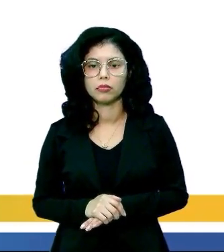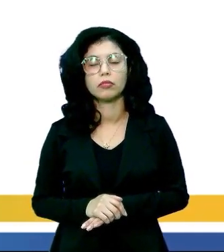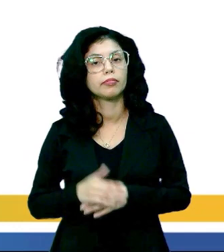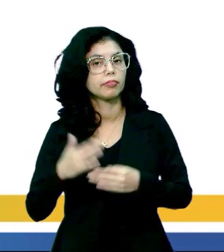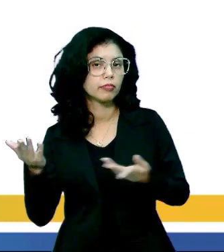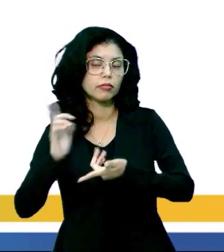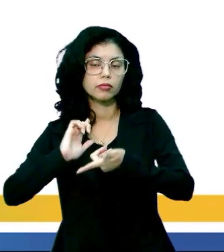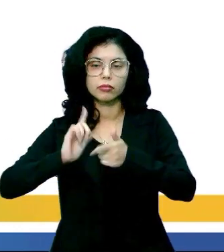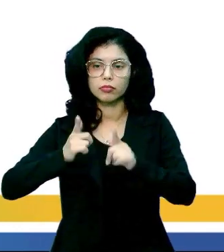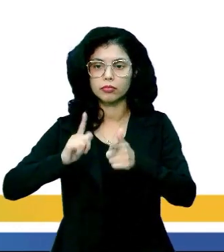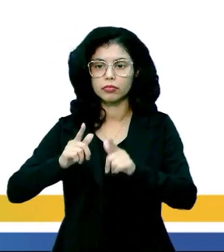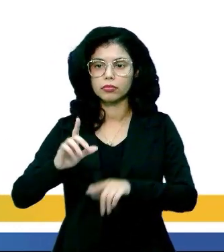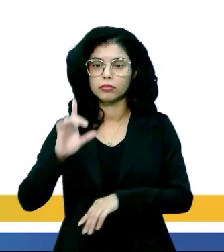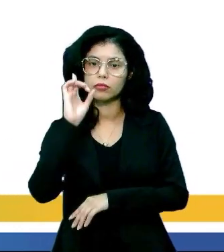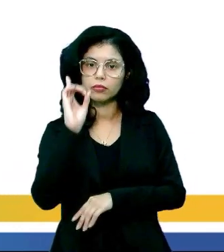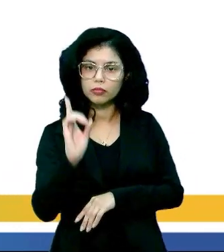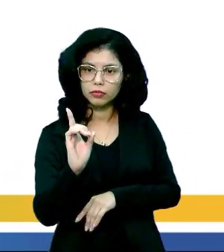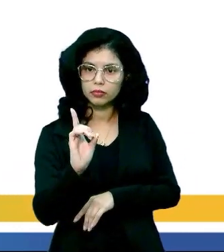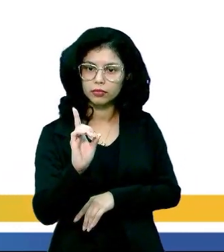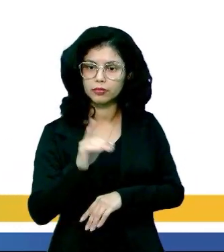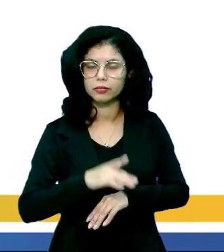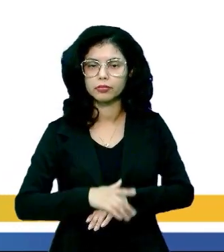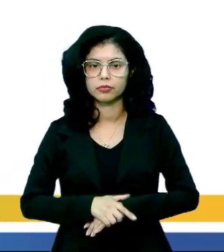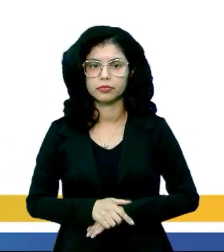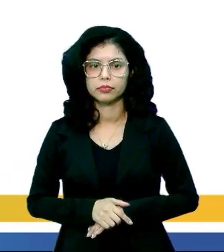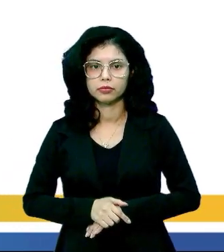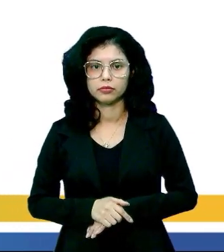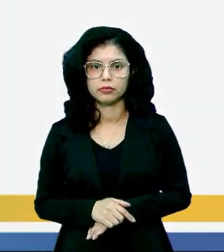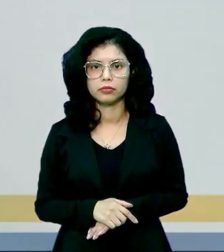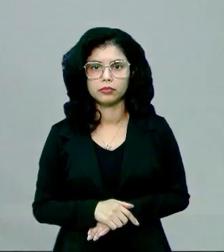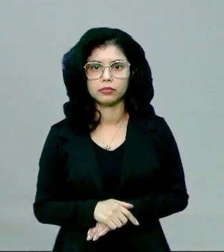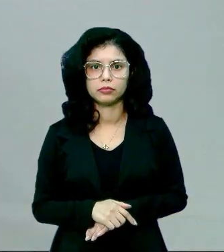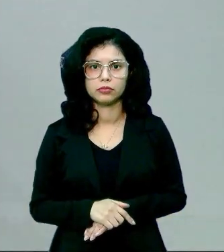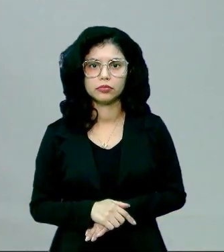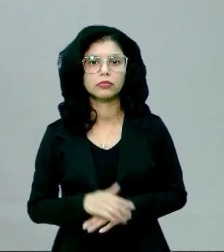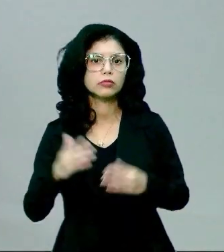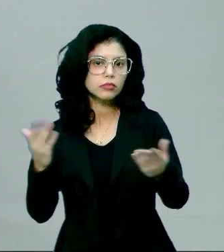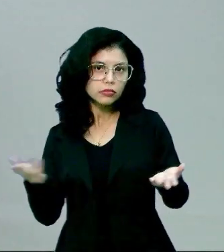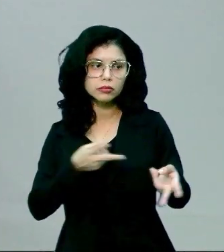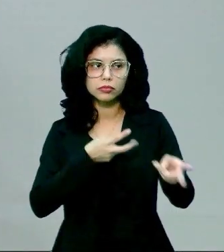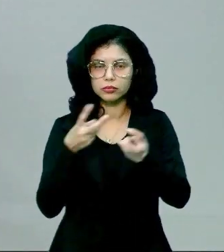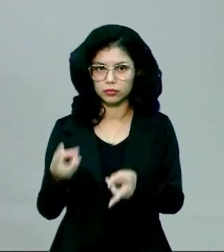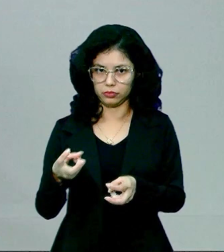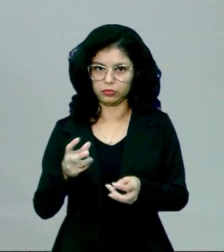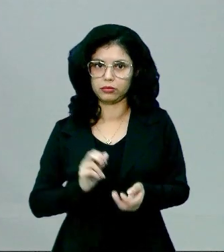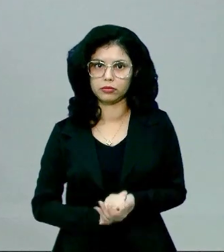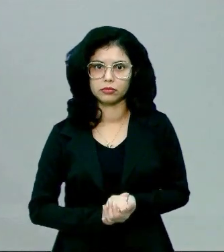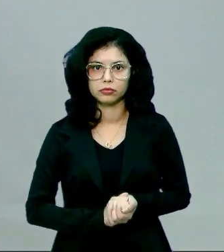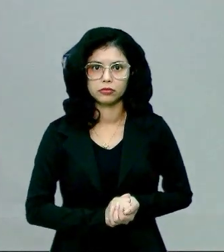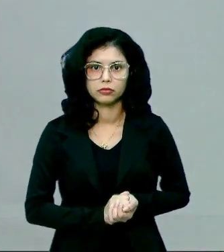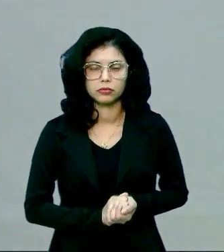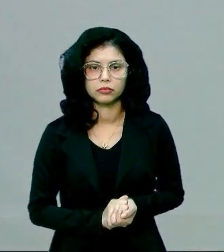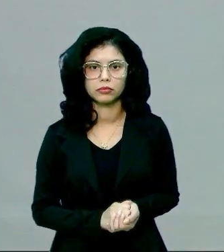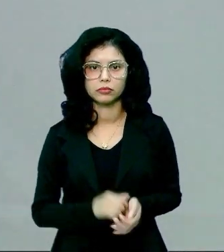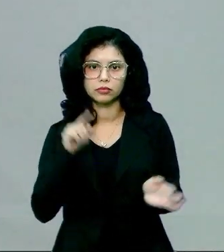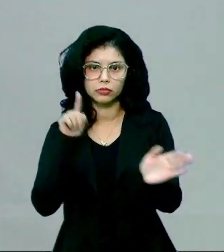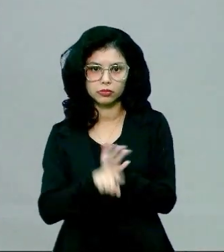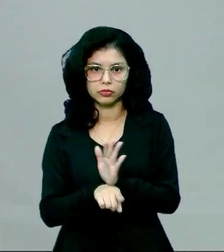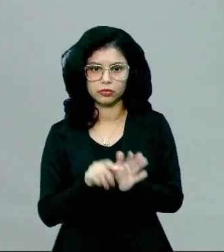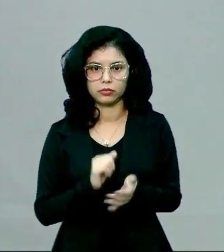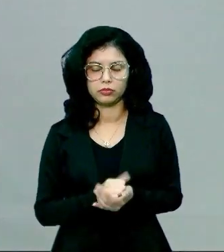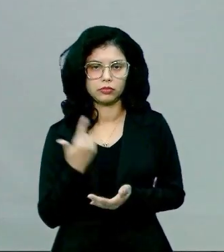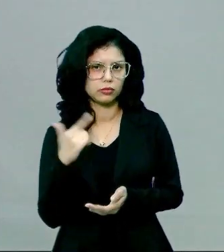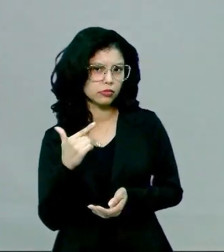Portanto, aí, a alternativa correta é a letra D. Observaram? A questão ela